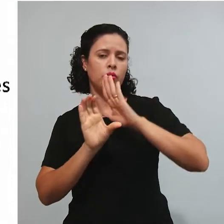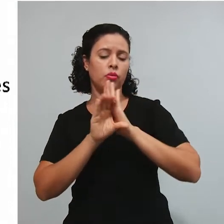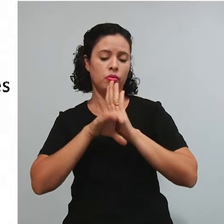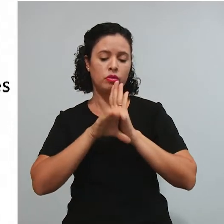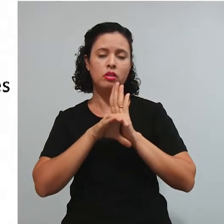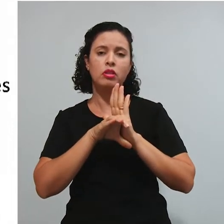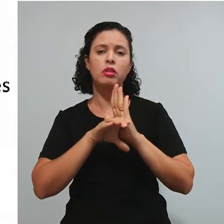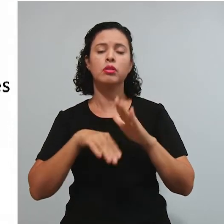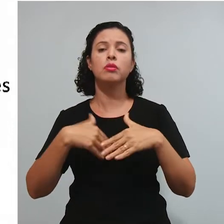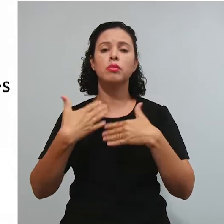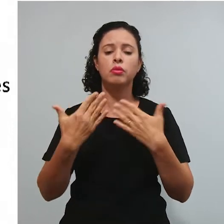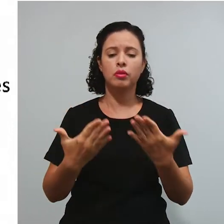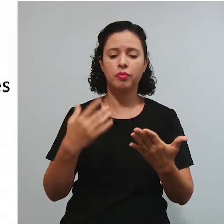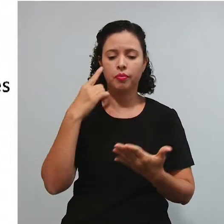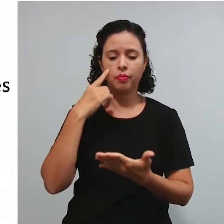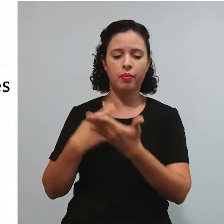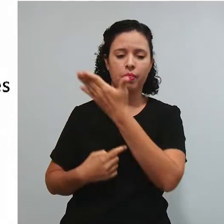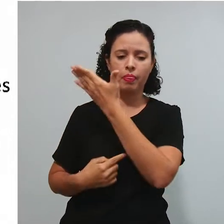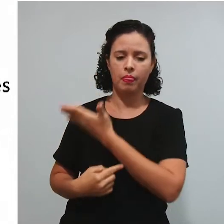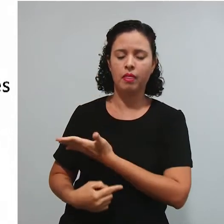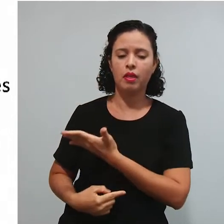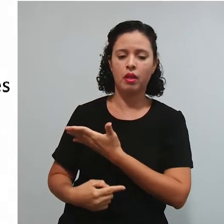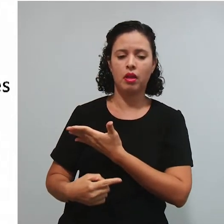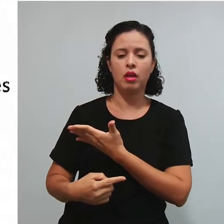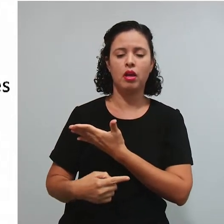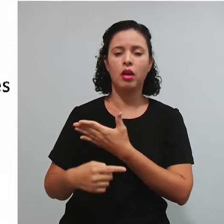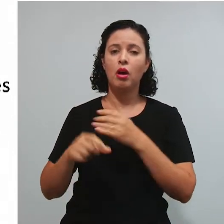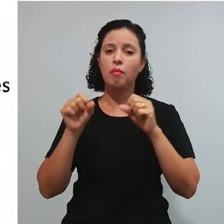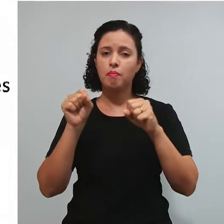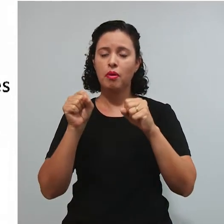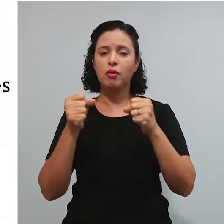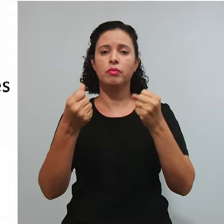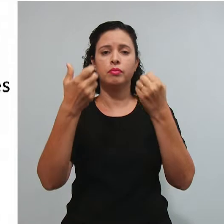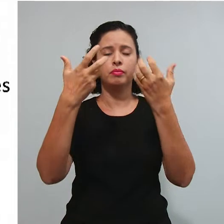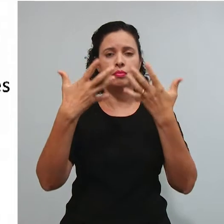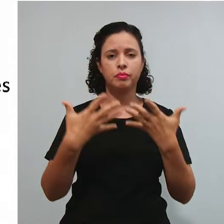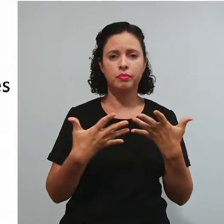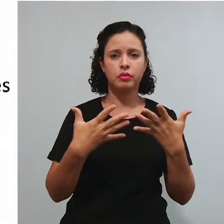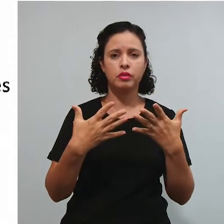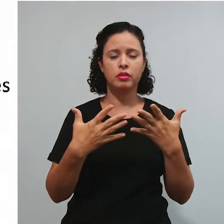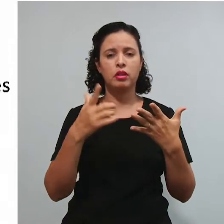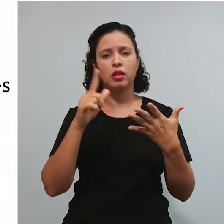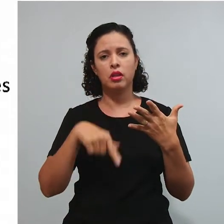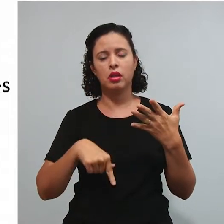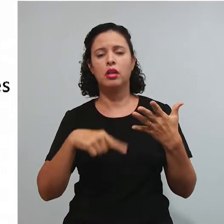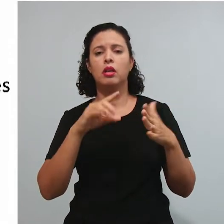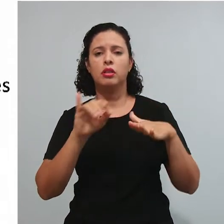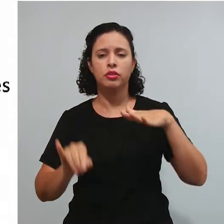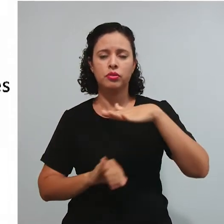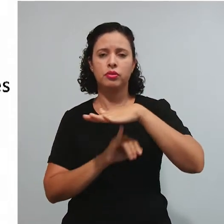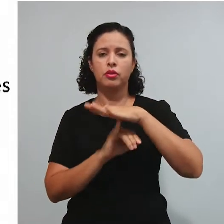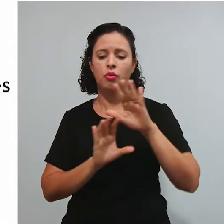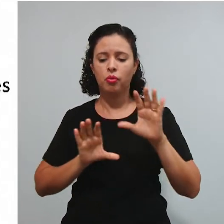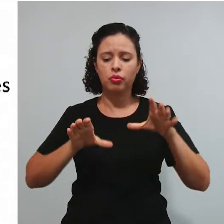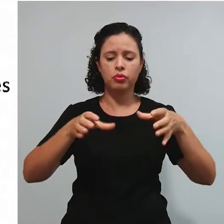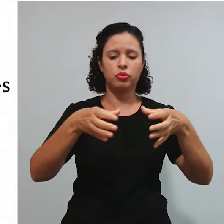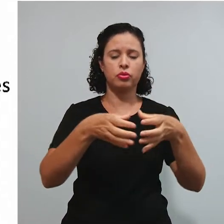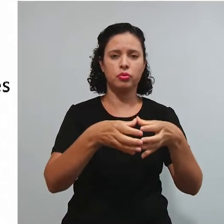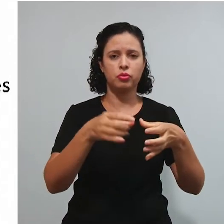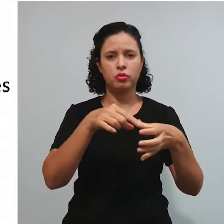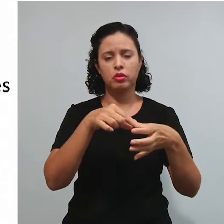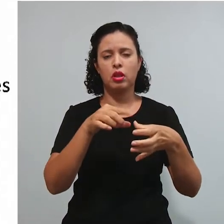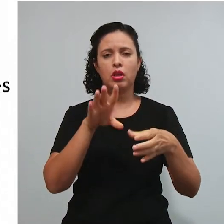de Souza, 2015, que diz o seguinte: podemos definir uma organização como um conjunto